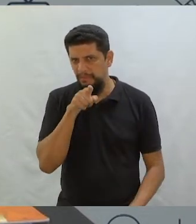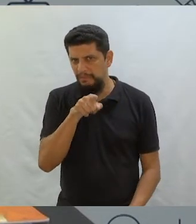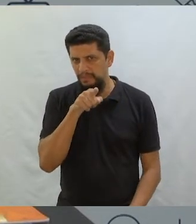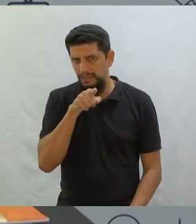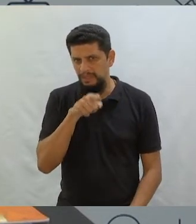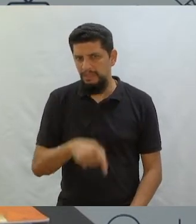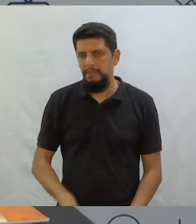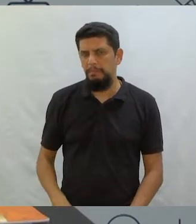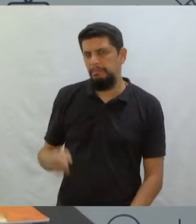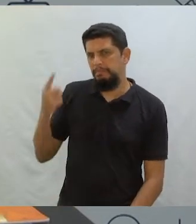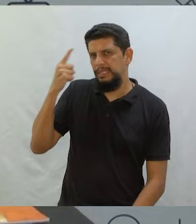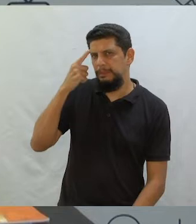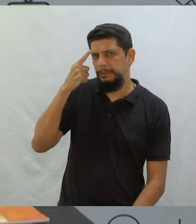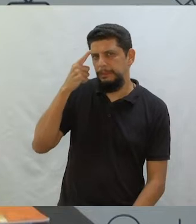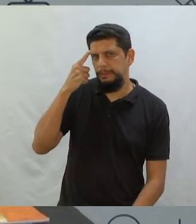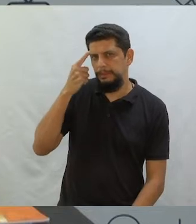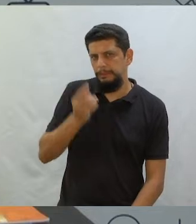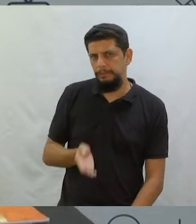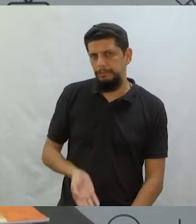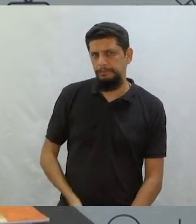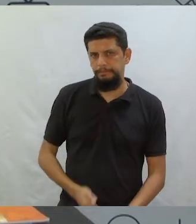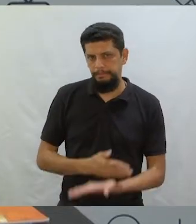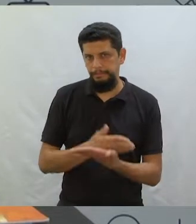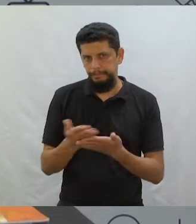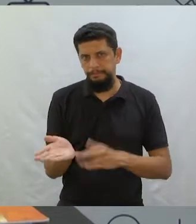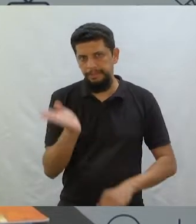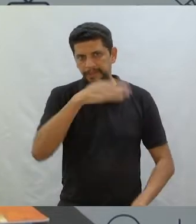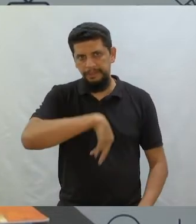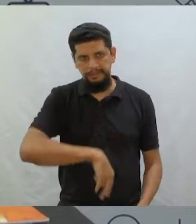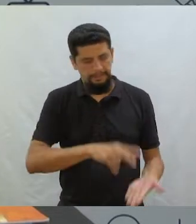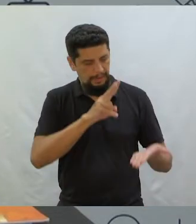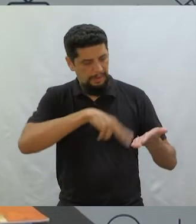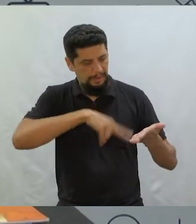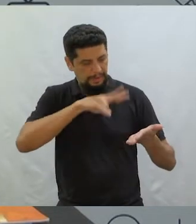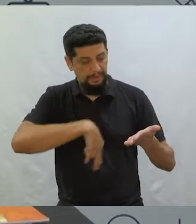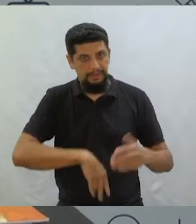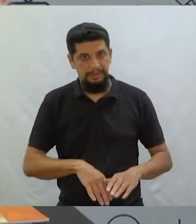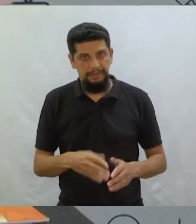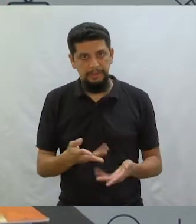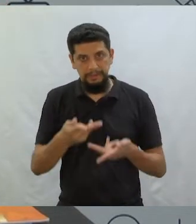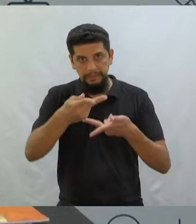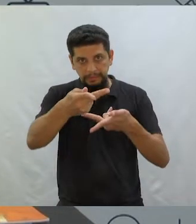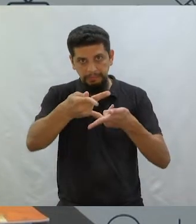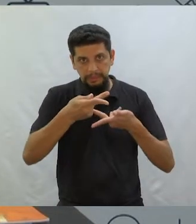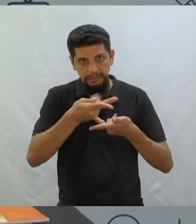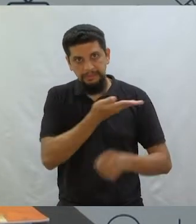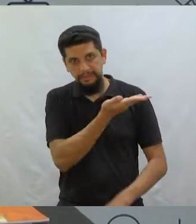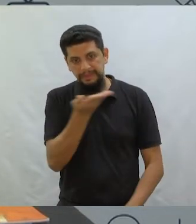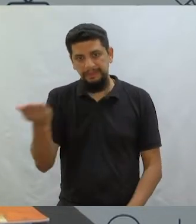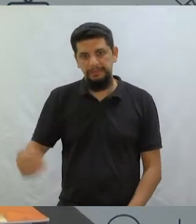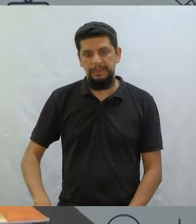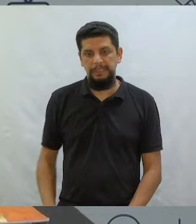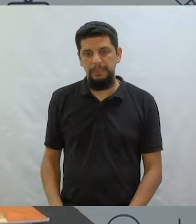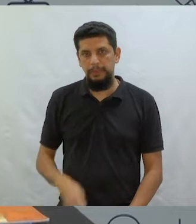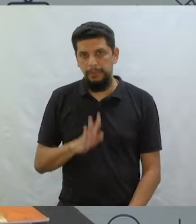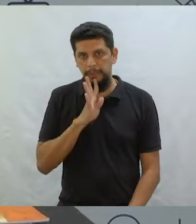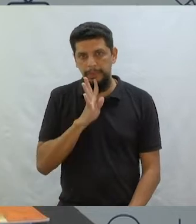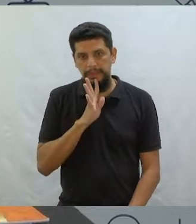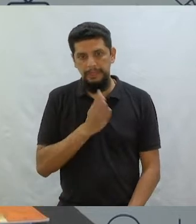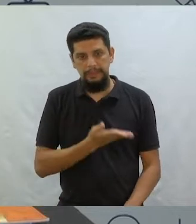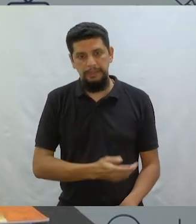você pensou vamos começar vamos fazer a leitura então convido vocês pra gente